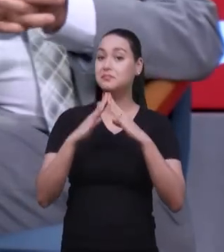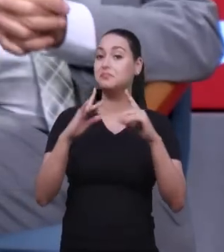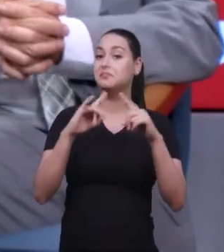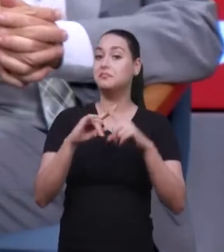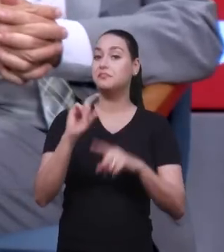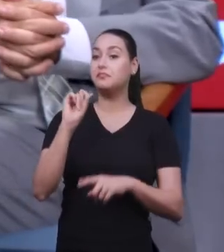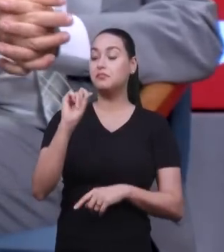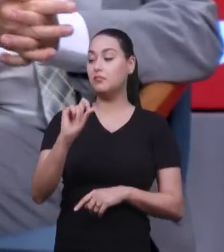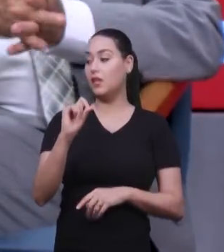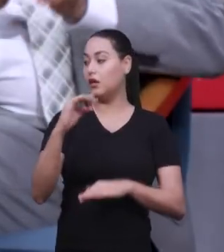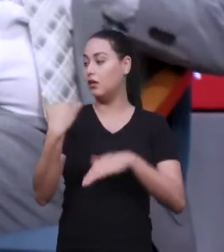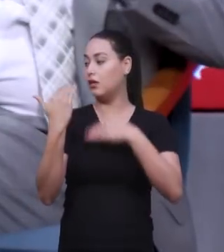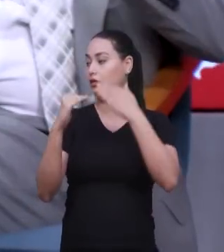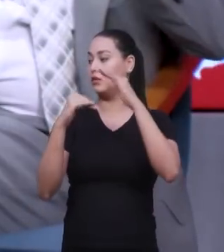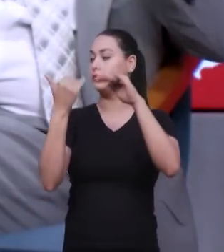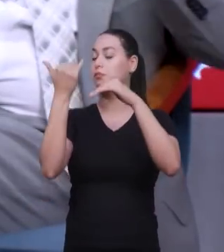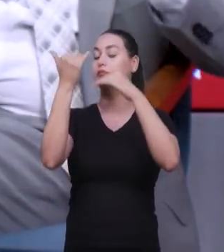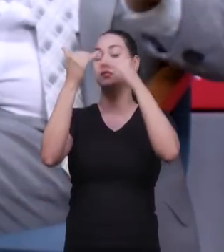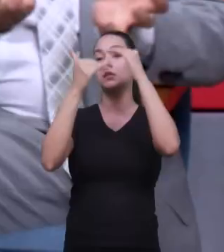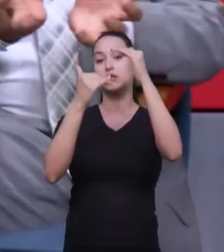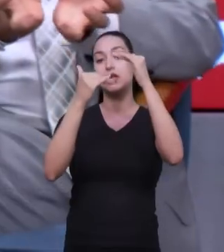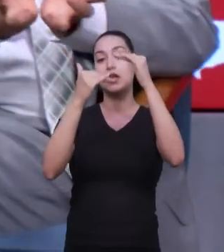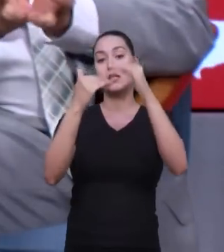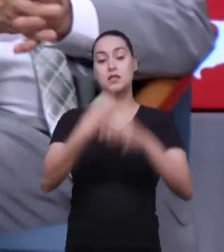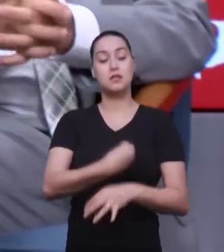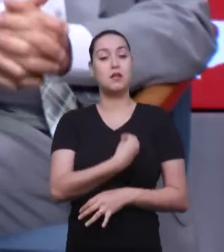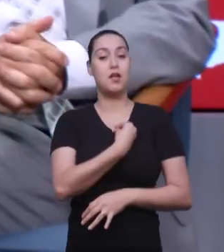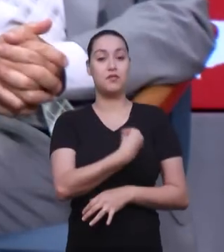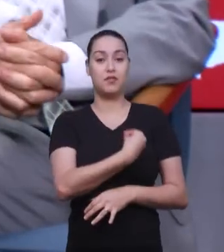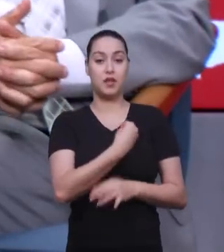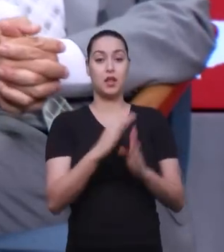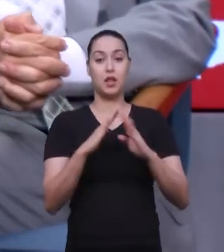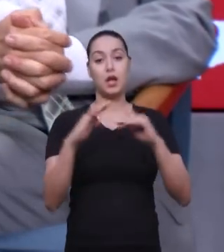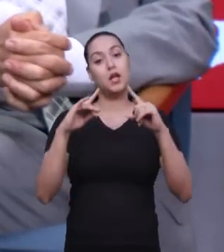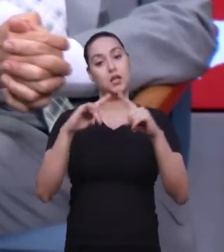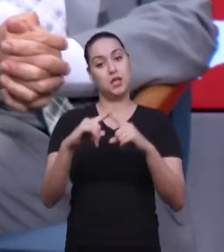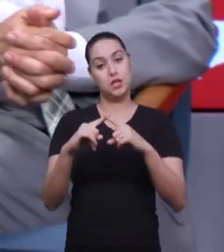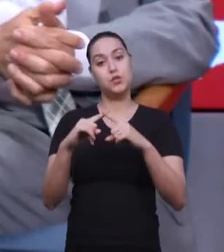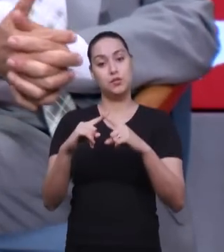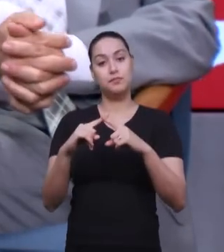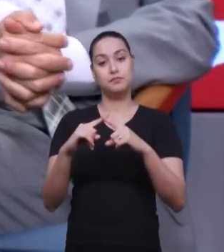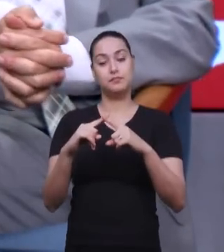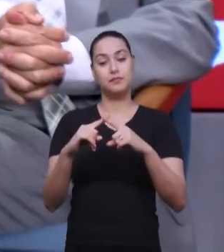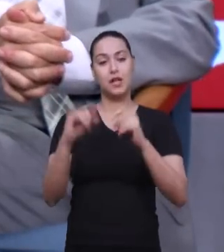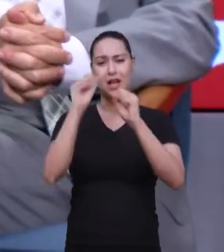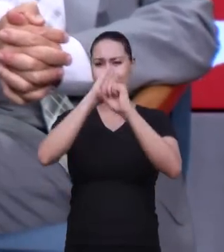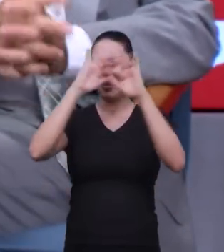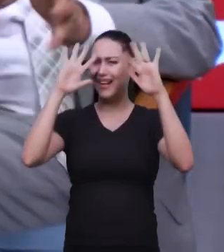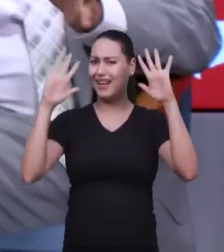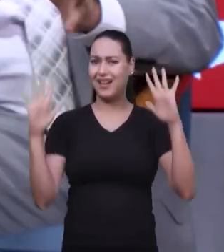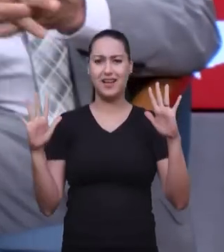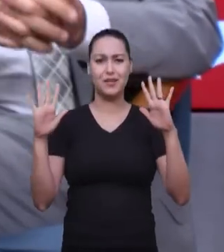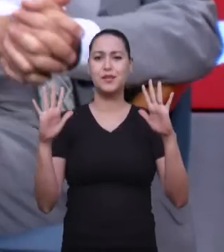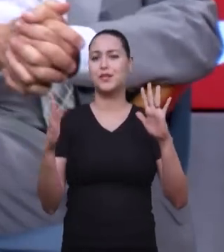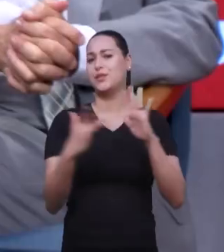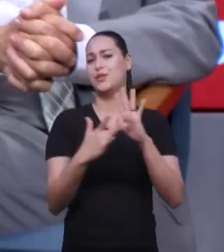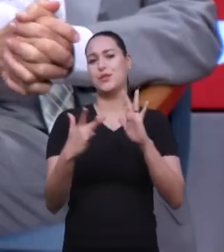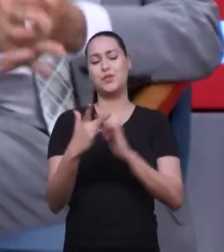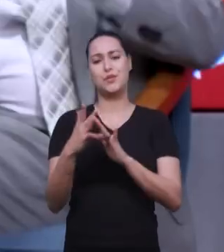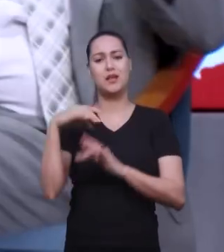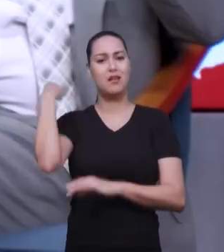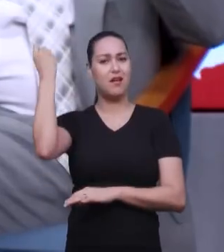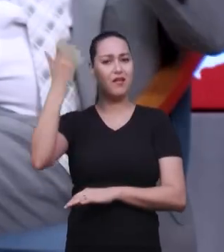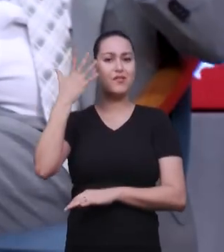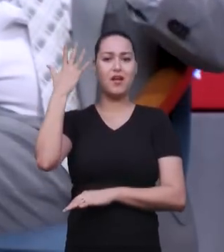para a igreja, que esse seria o processo da vida da igreja, do funcionamento da igreja. Está muito claro